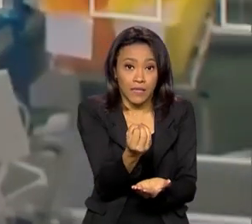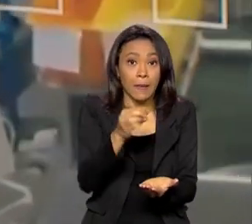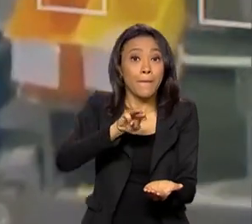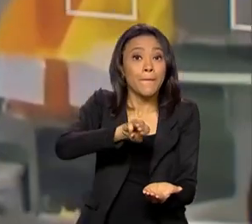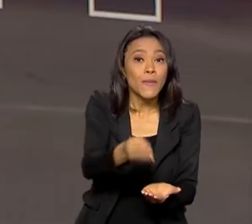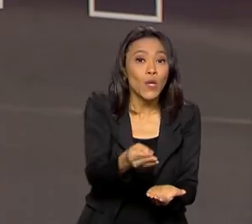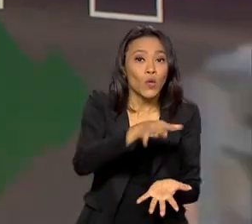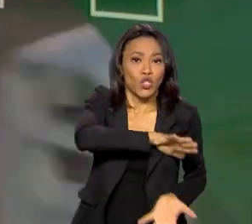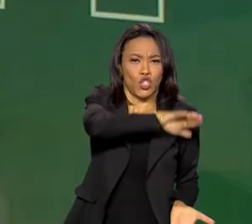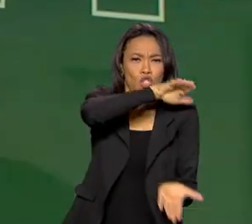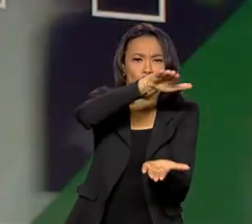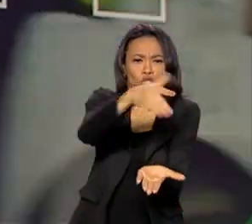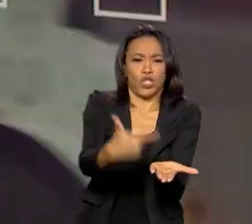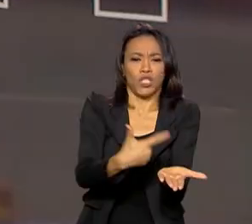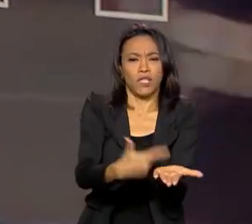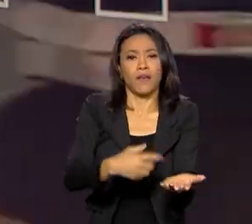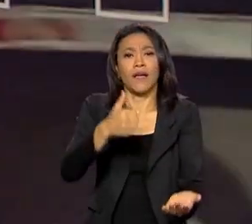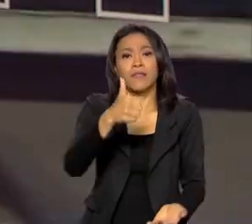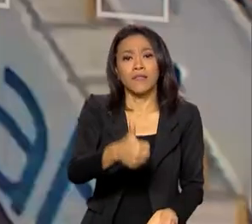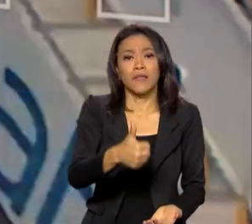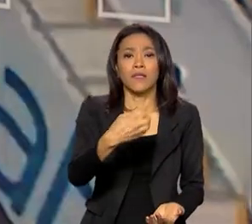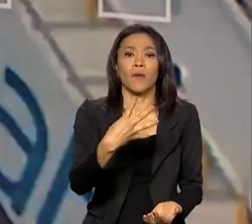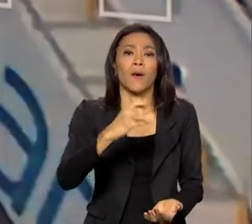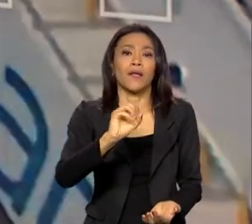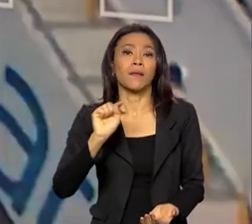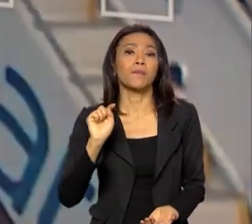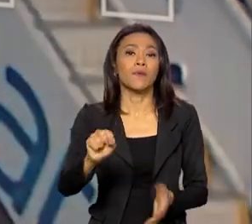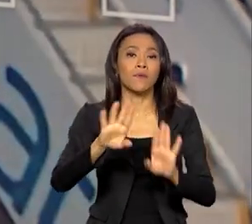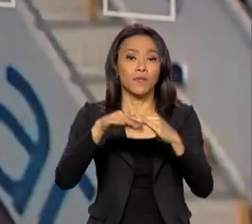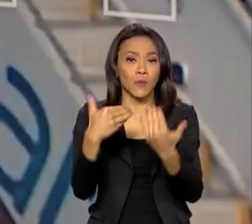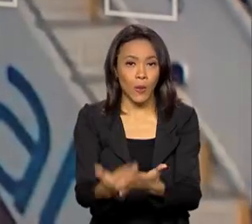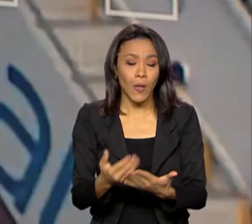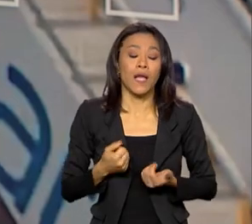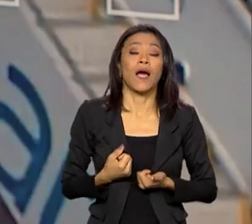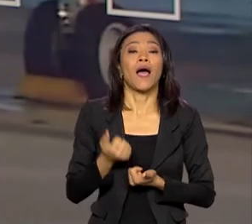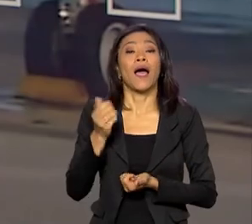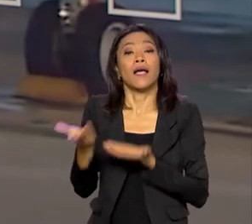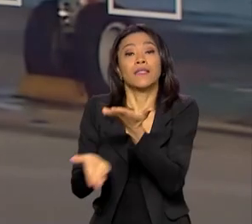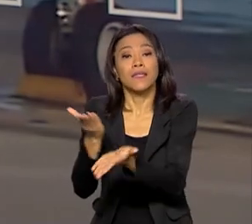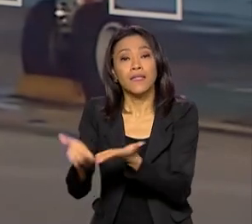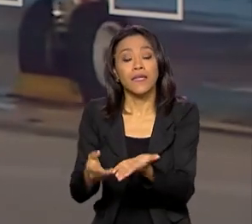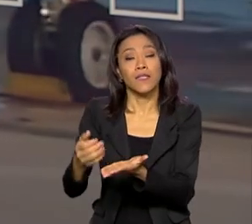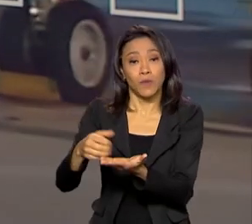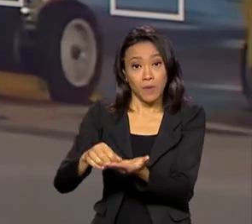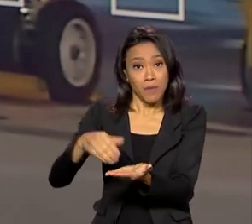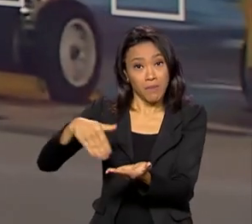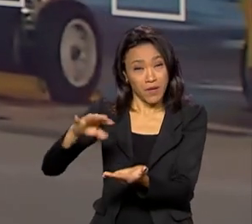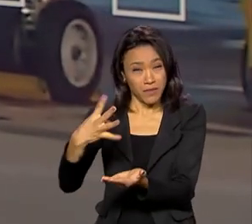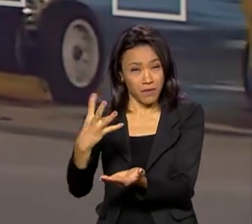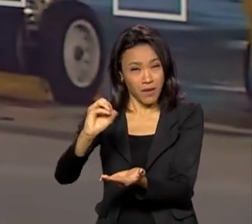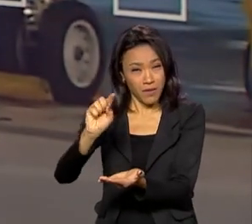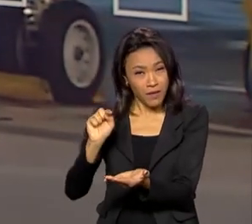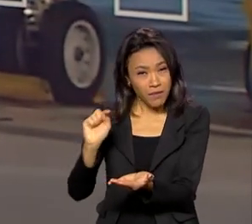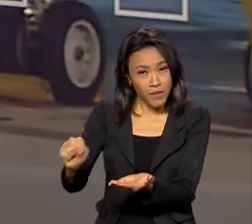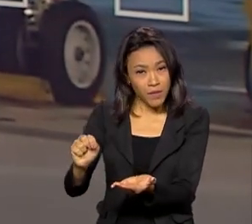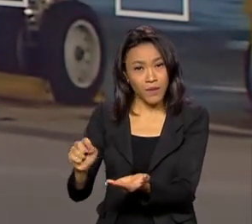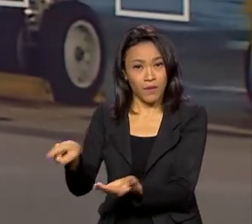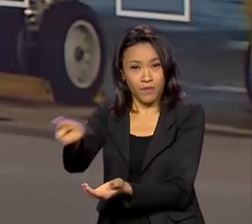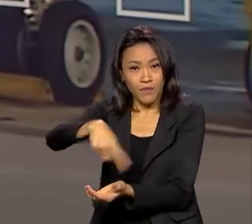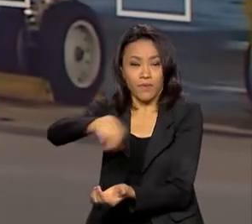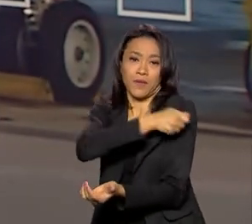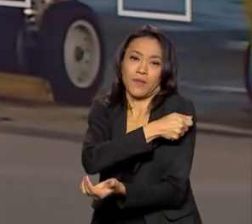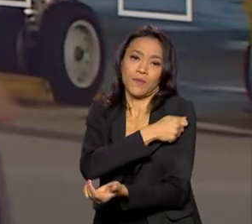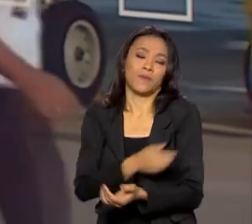a 140 mil escolas, atendendo a mais de 40 milhões de estudantes. Temos também